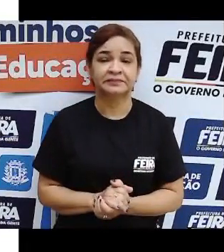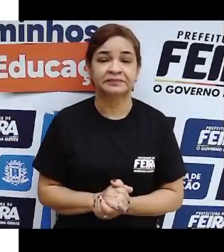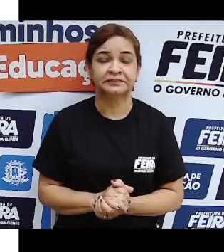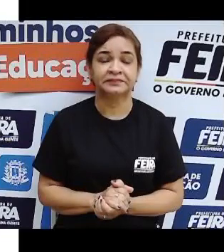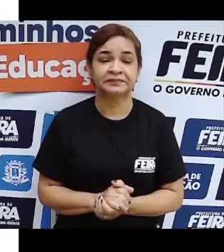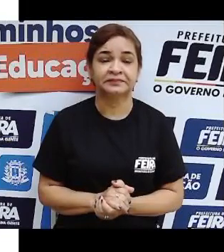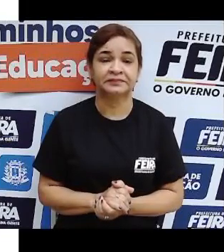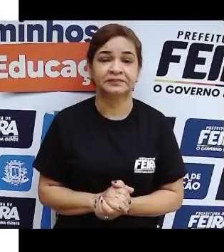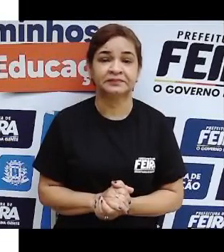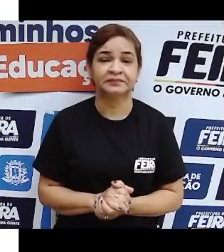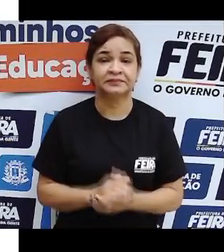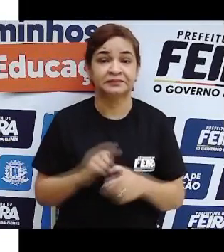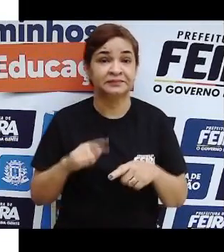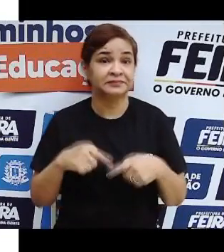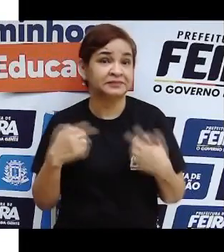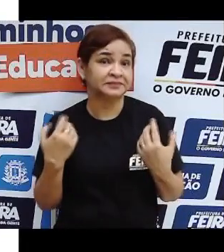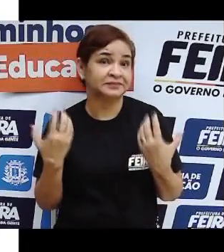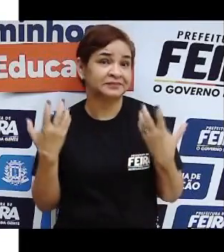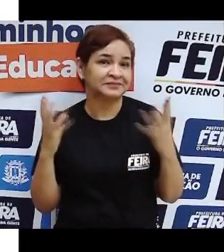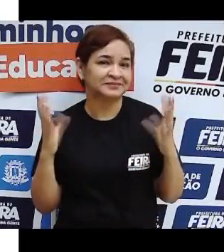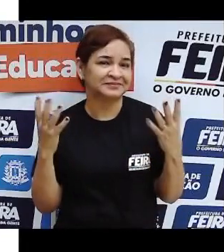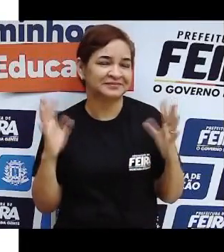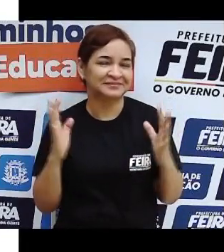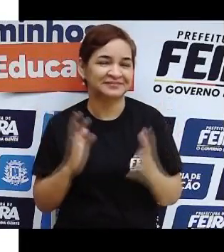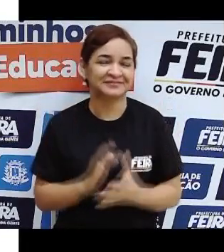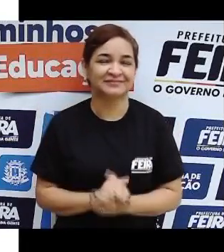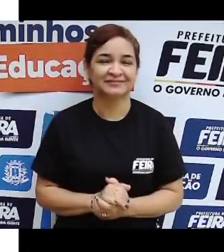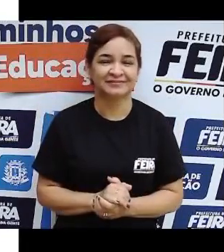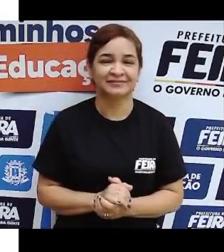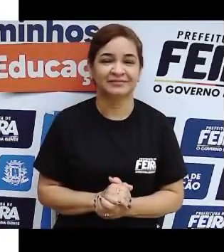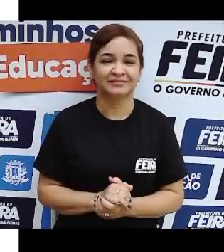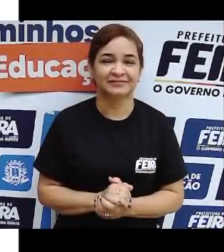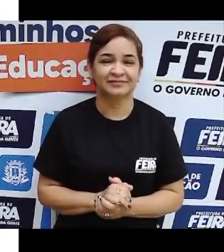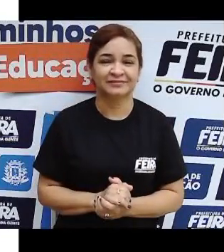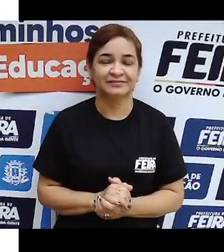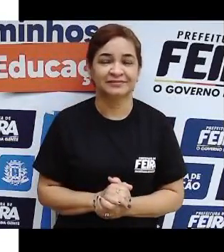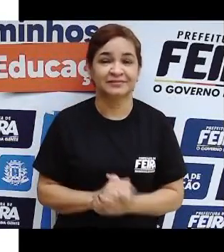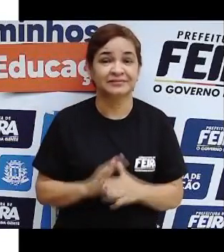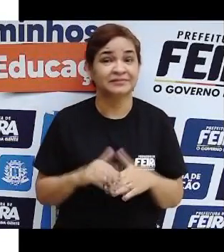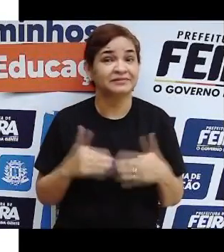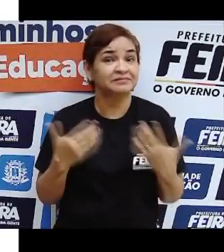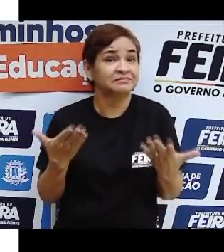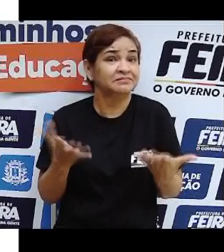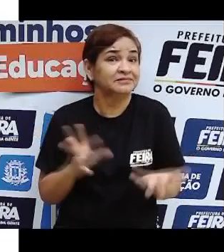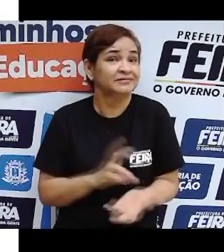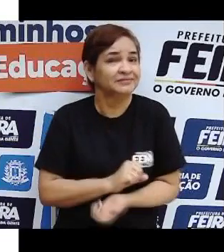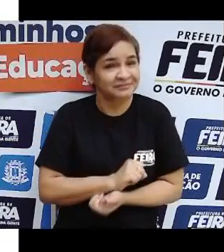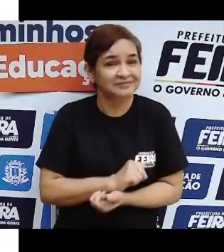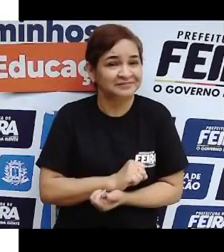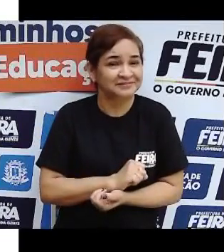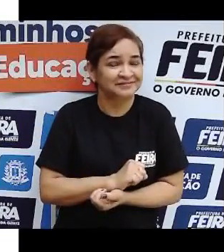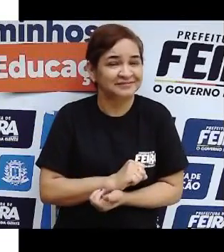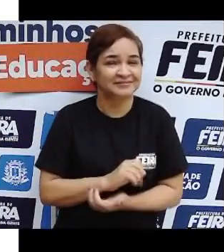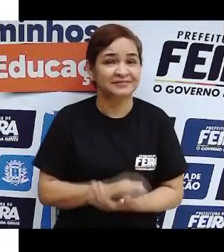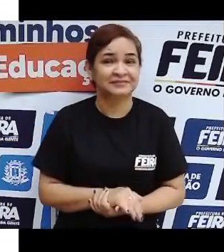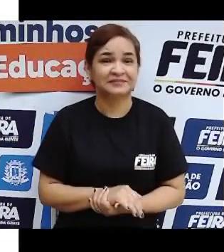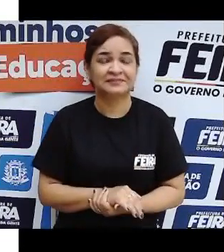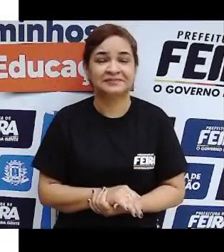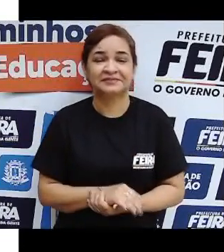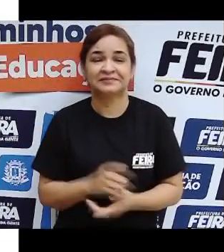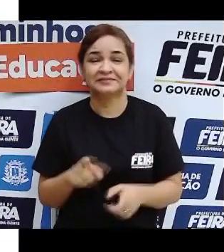mais festividades, certo? E mais amor das